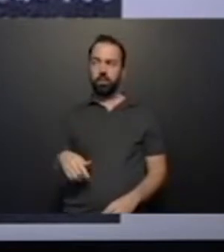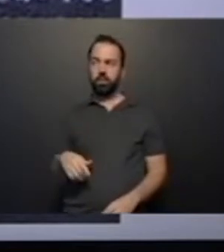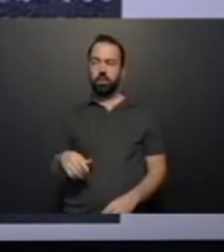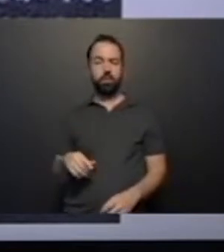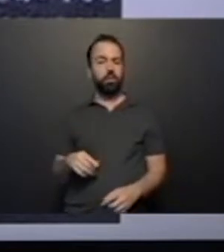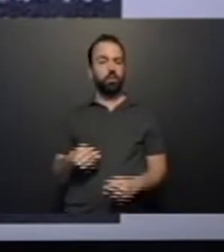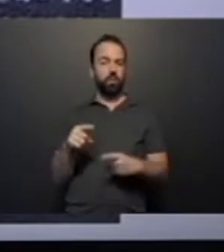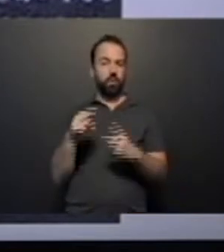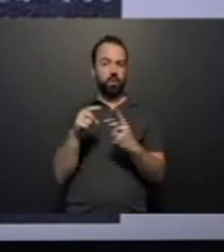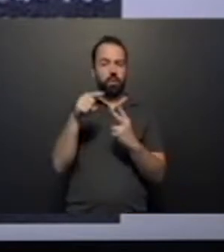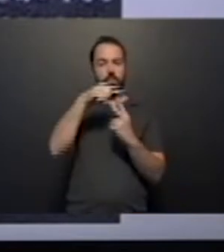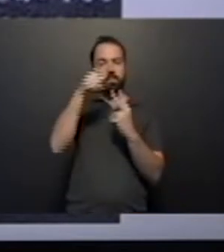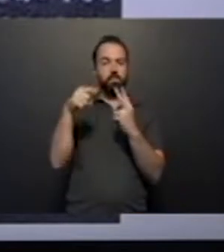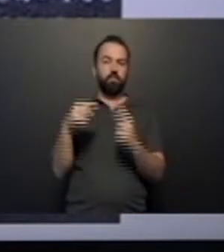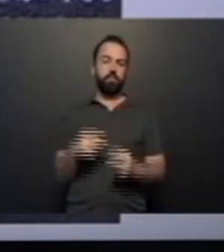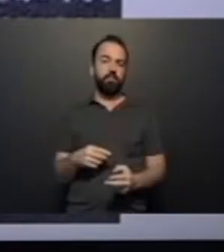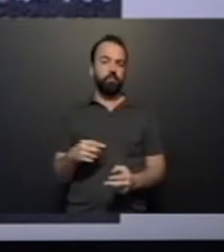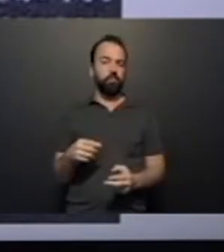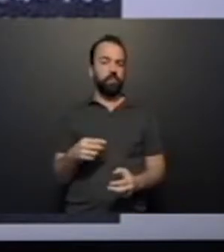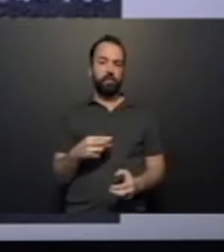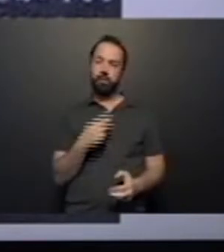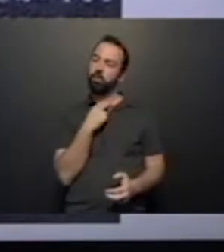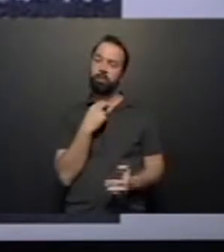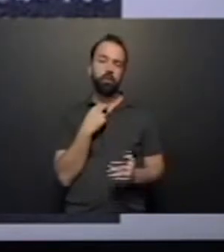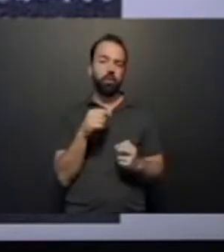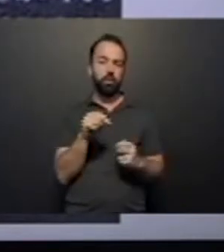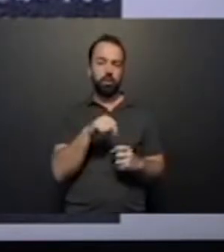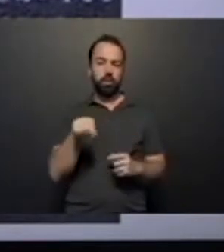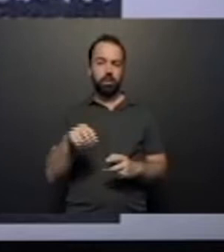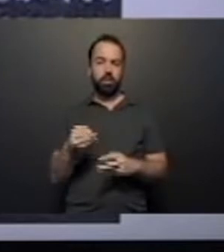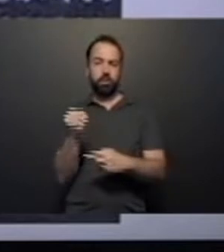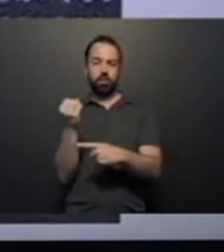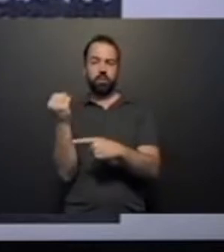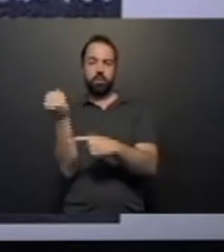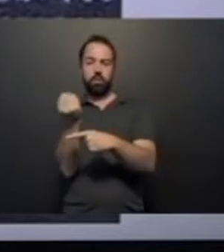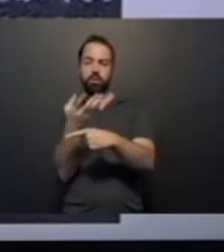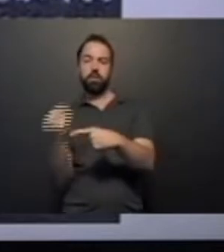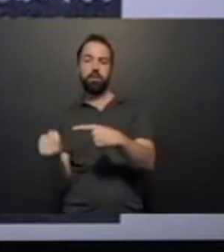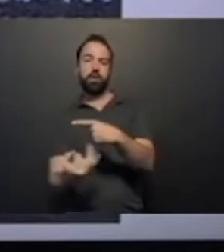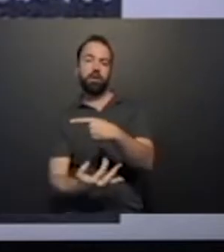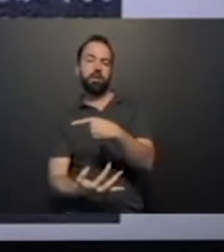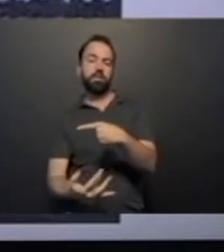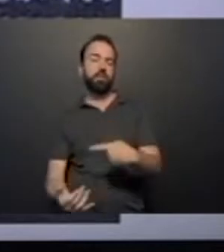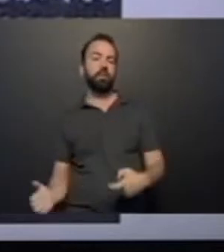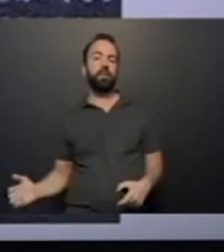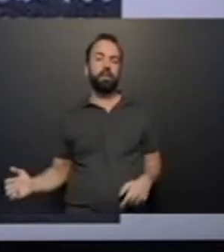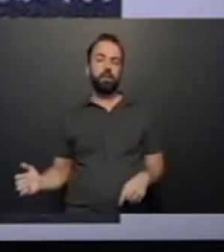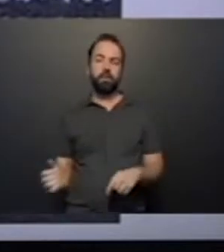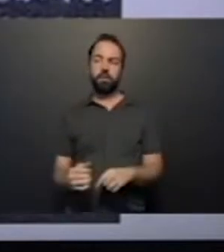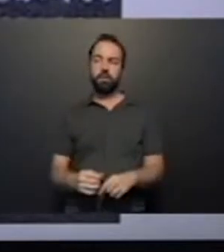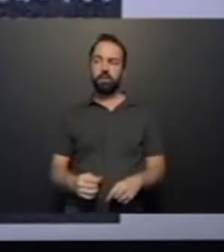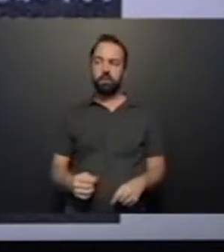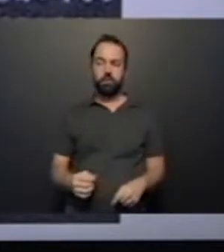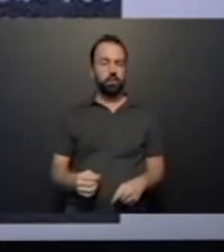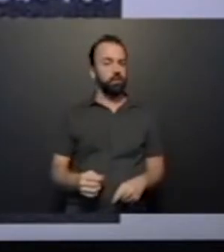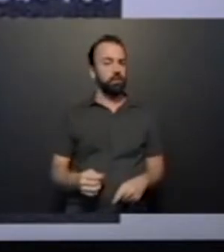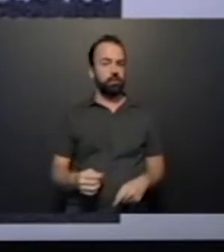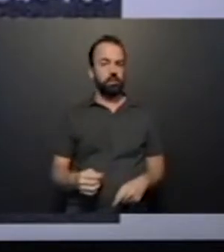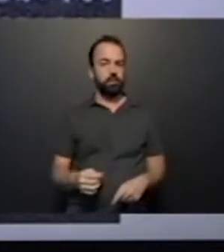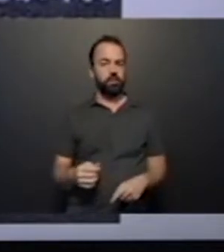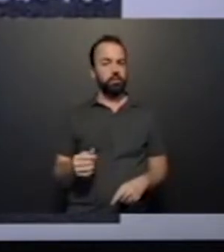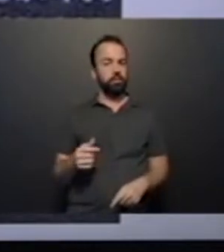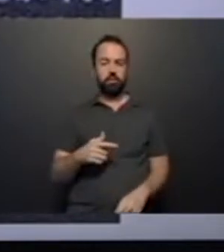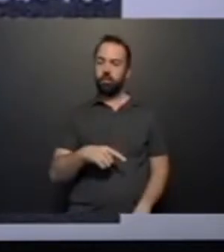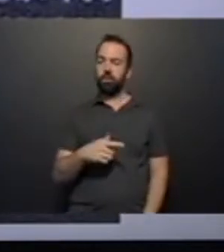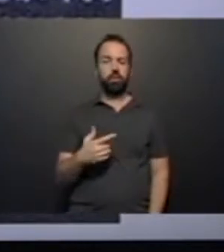não pode ser escrito dessa forma e a gente observa que nesses números não tem uma regularidade